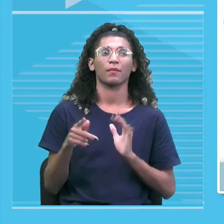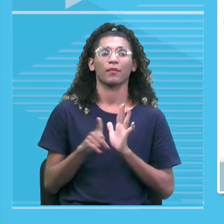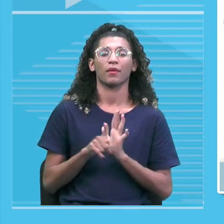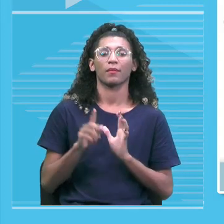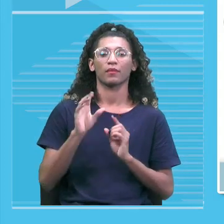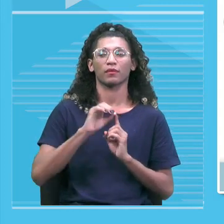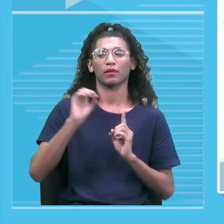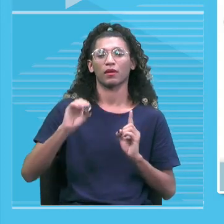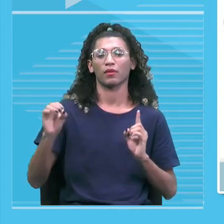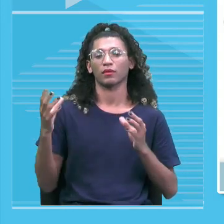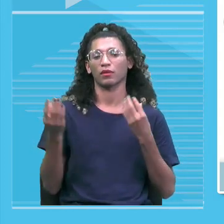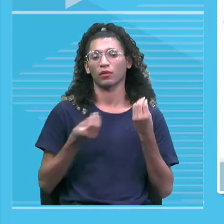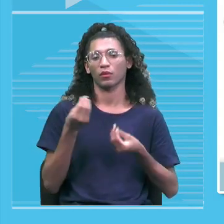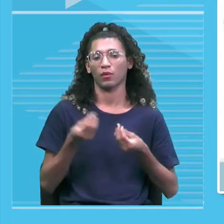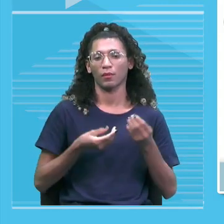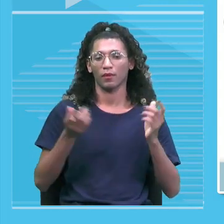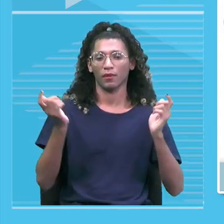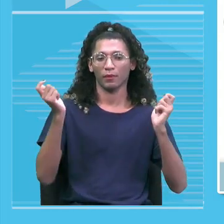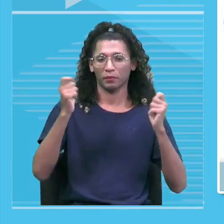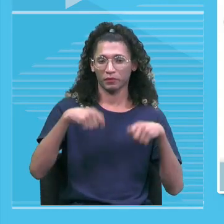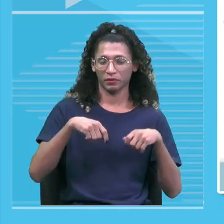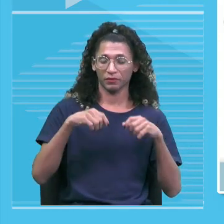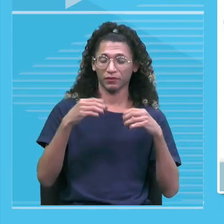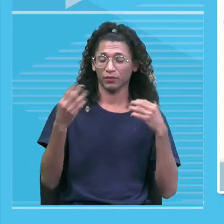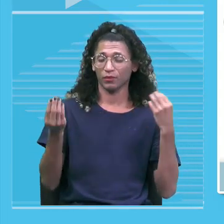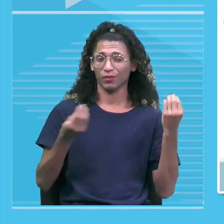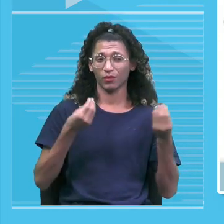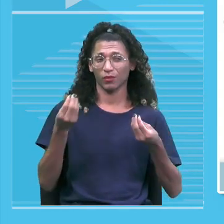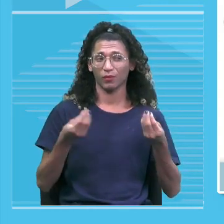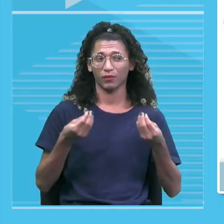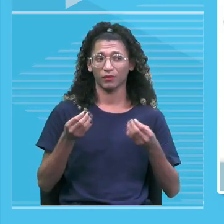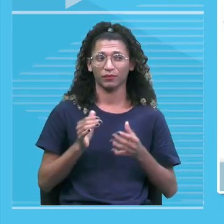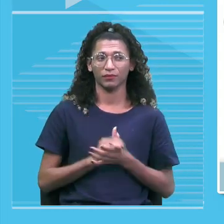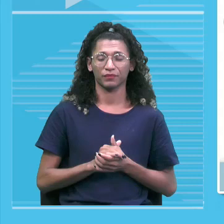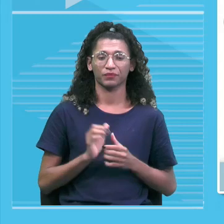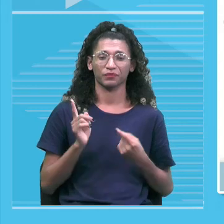ela pode ser de natureza mecânica